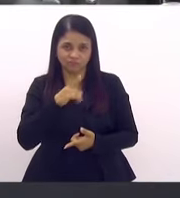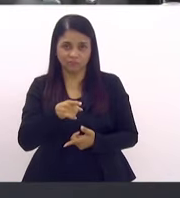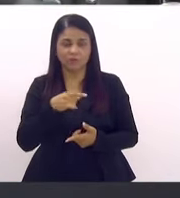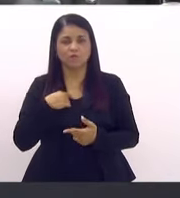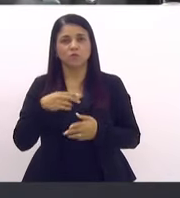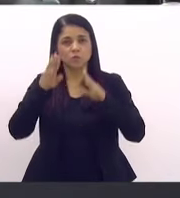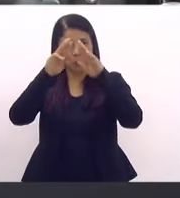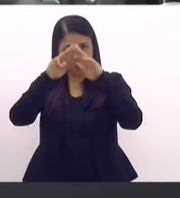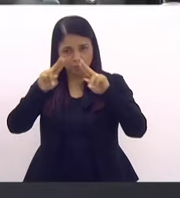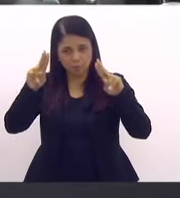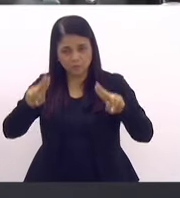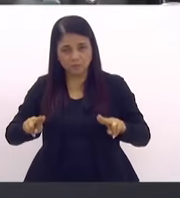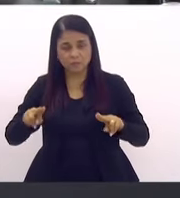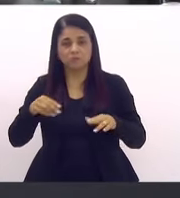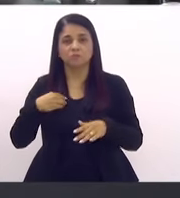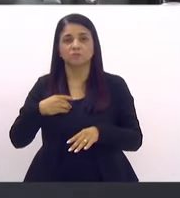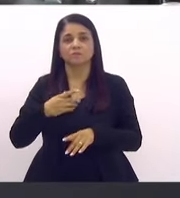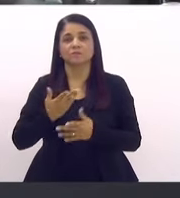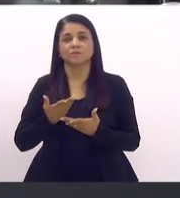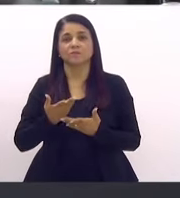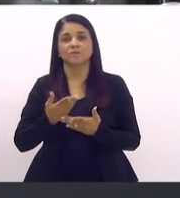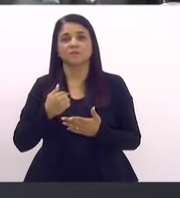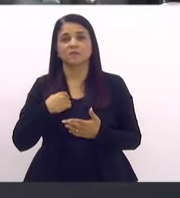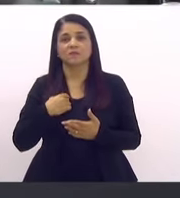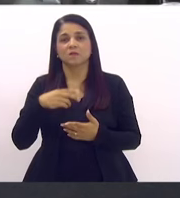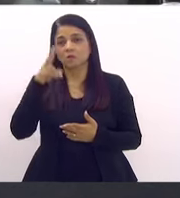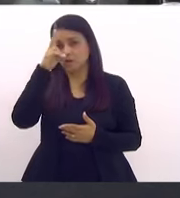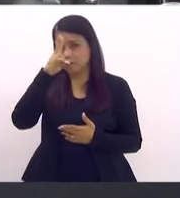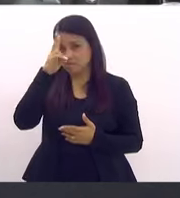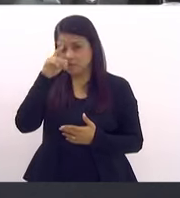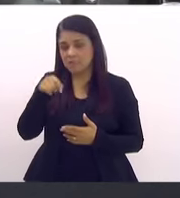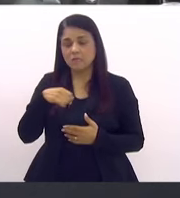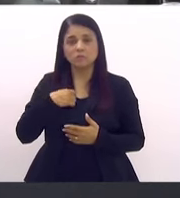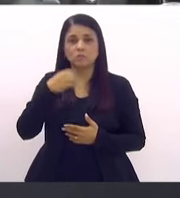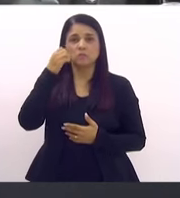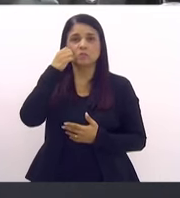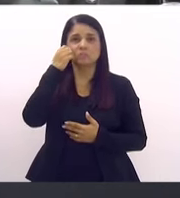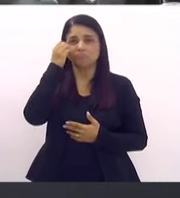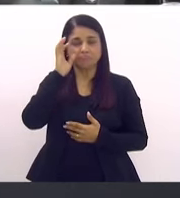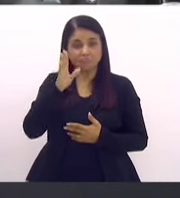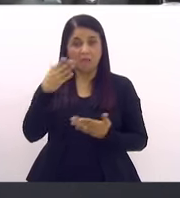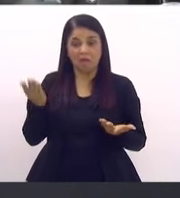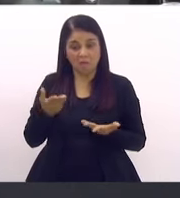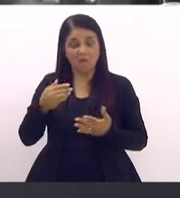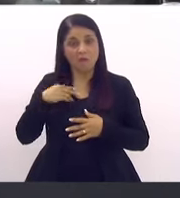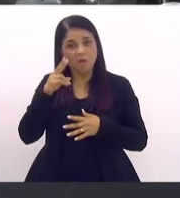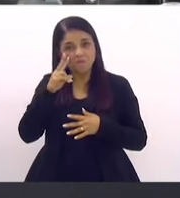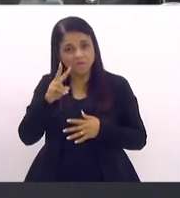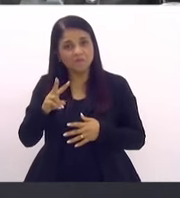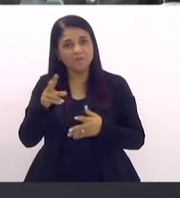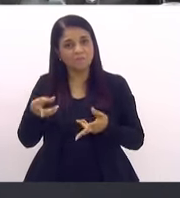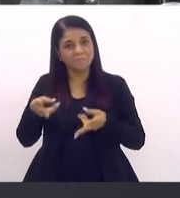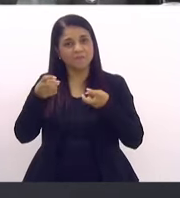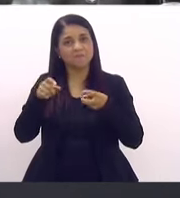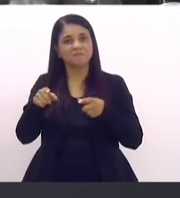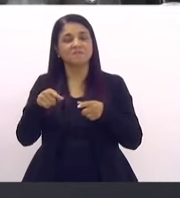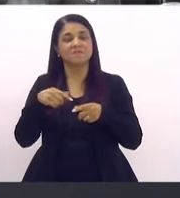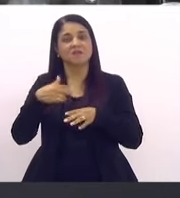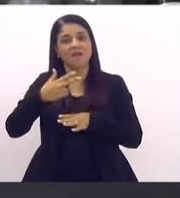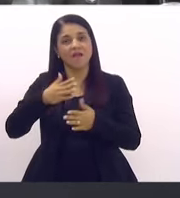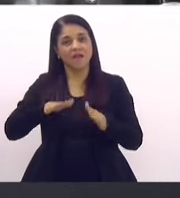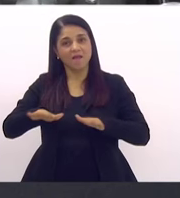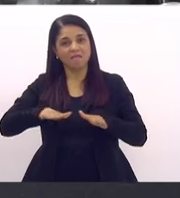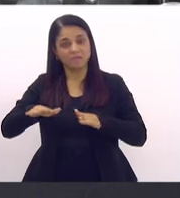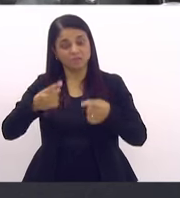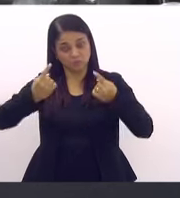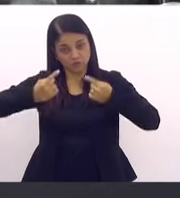Arte Moderna, agora estou lembrando, e eu não sabia que o nome era esse, assisti uma apresentação. Na verdade, a